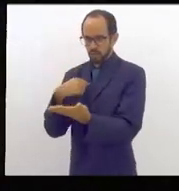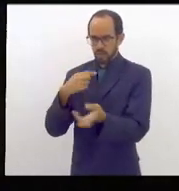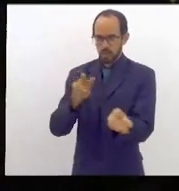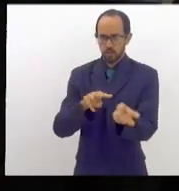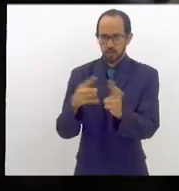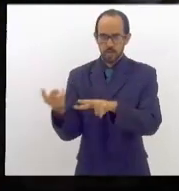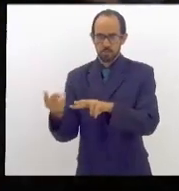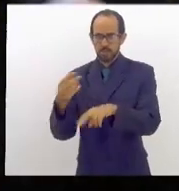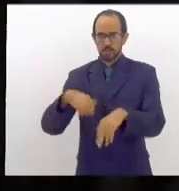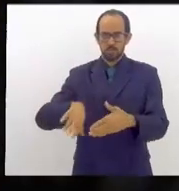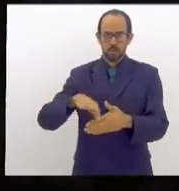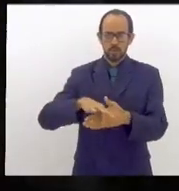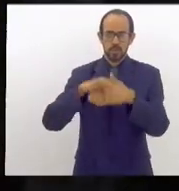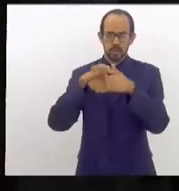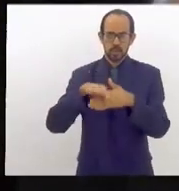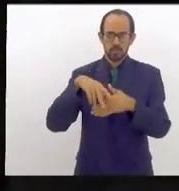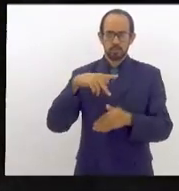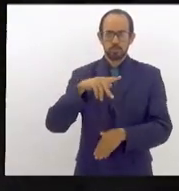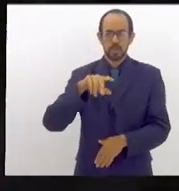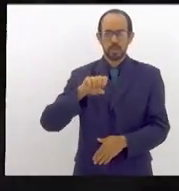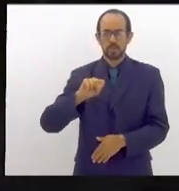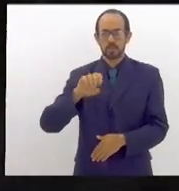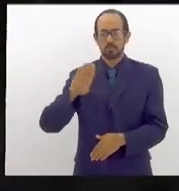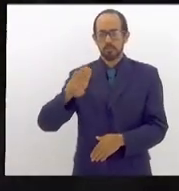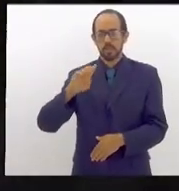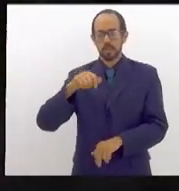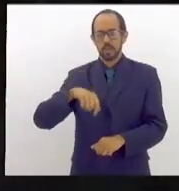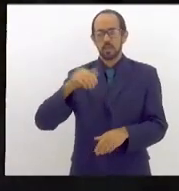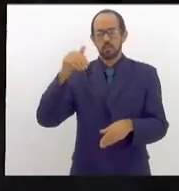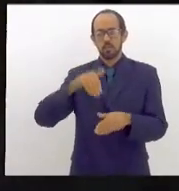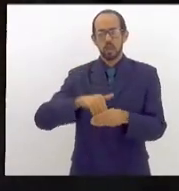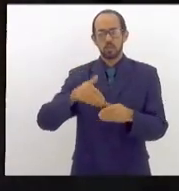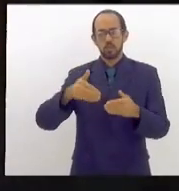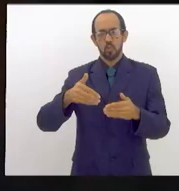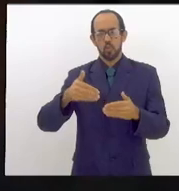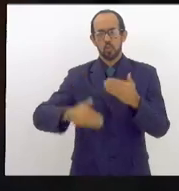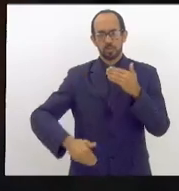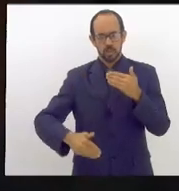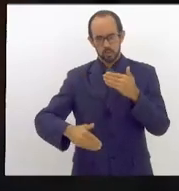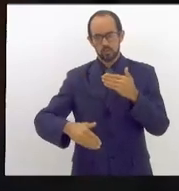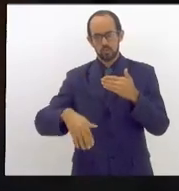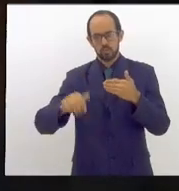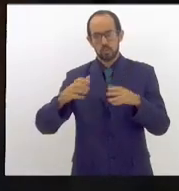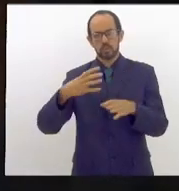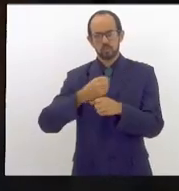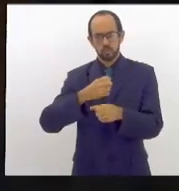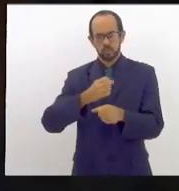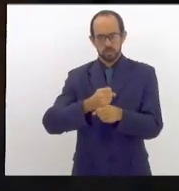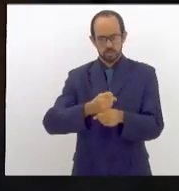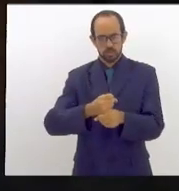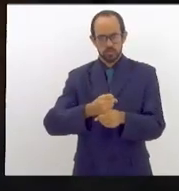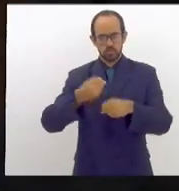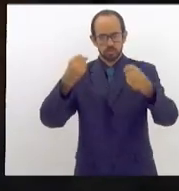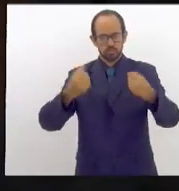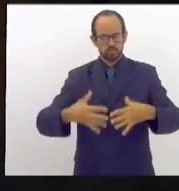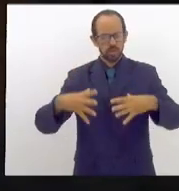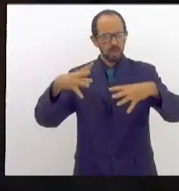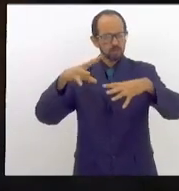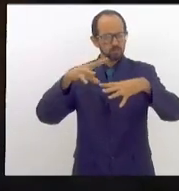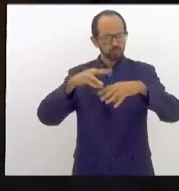do PSB o voto contrário as contas explico rapidamente